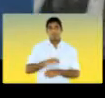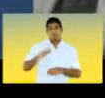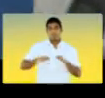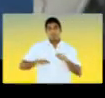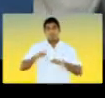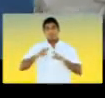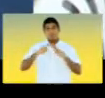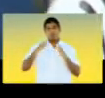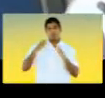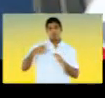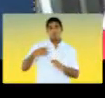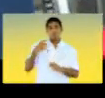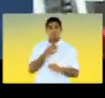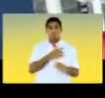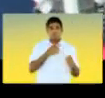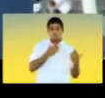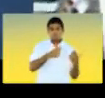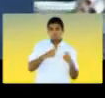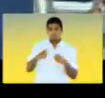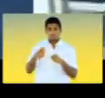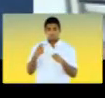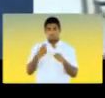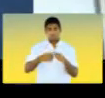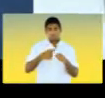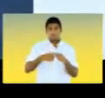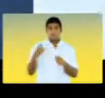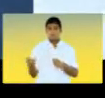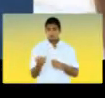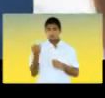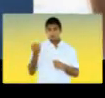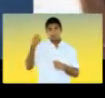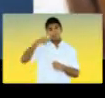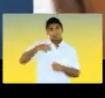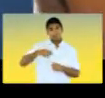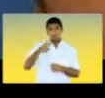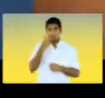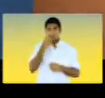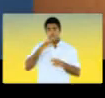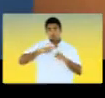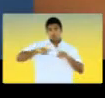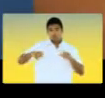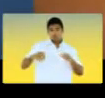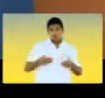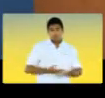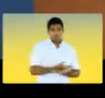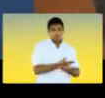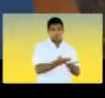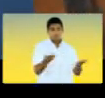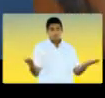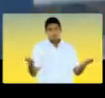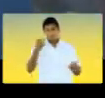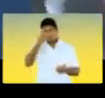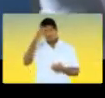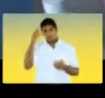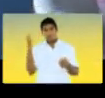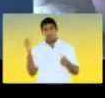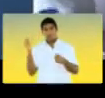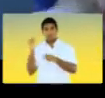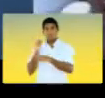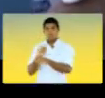aos pedaços. Alguns postos de saúde, localizados em bairros importantes da Vitória, ao invés de